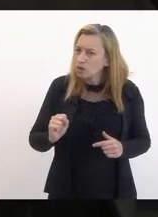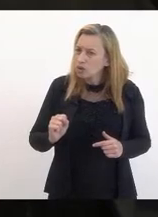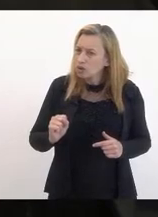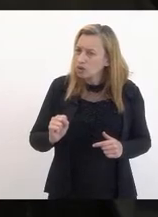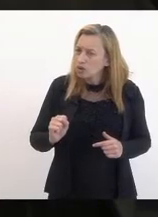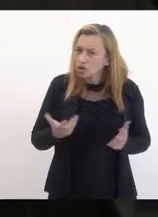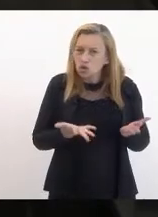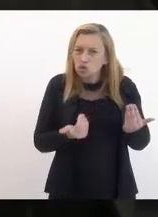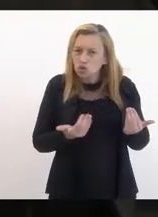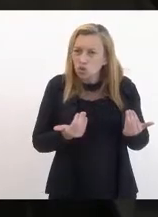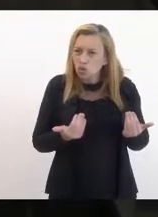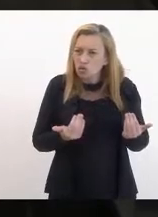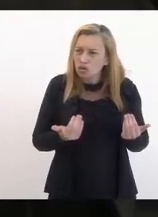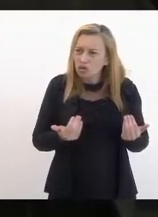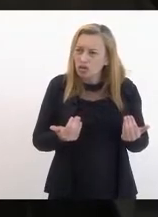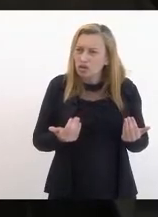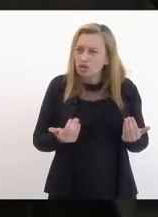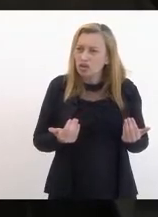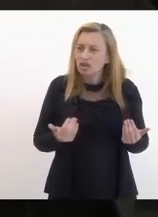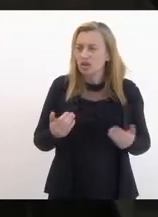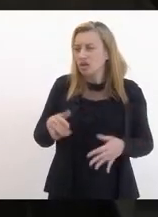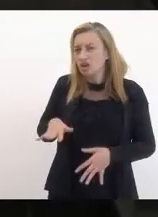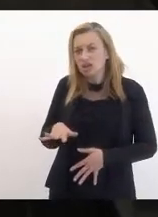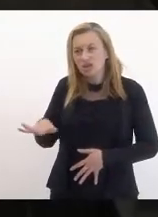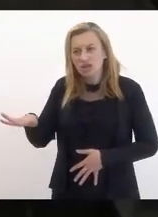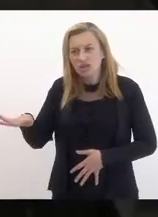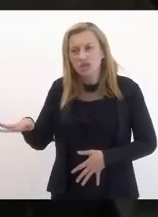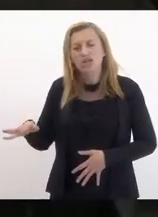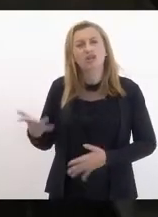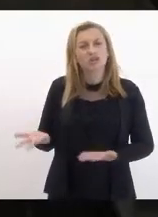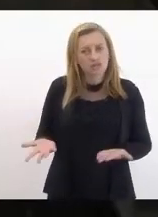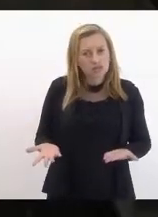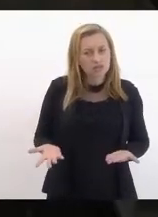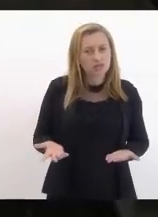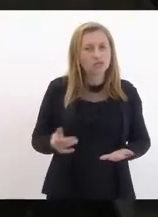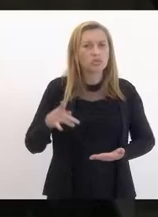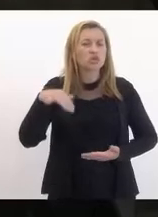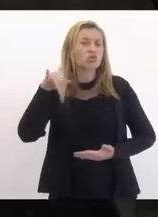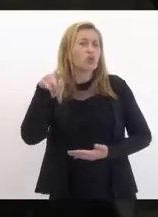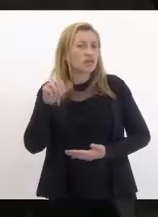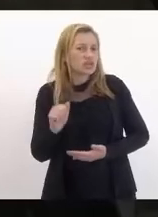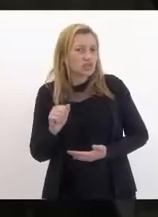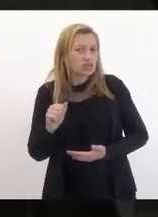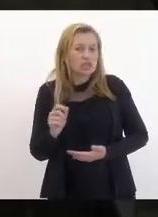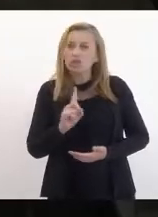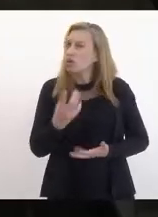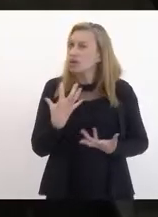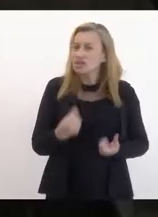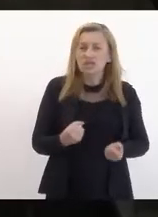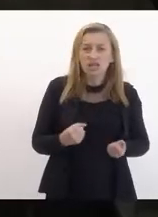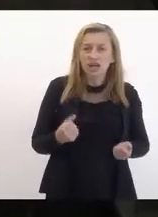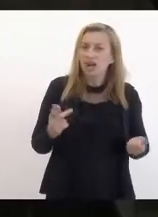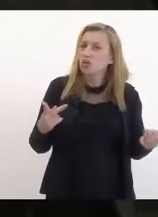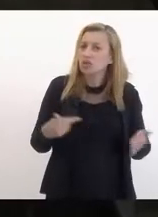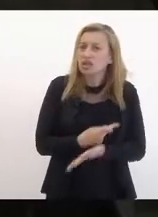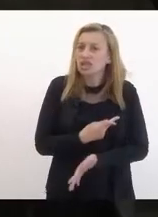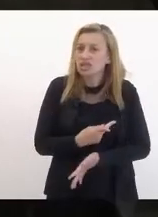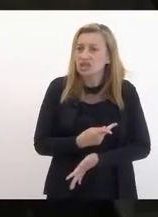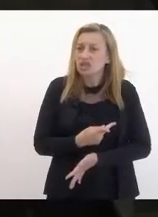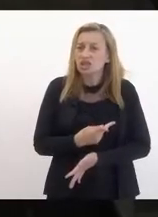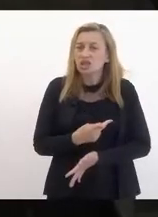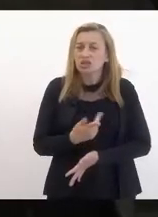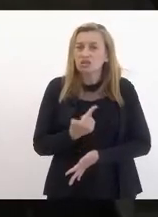essa juventude popular, dita periférica no Rio de Janeiro, sobretudo na região metropolitana. Não vamos admitir que isso acontecendo. Não